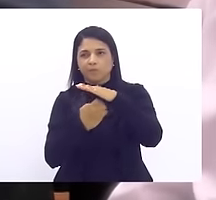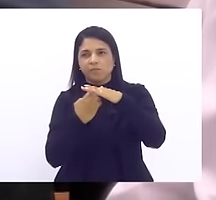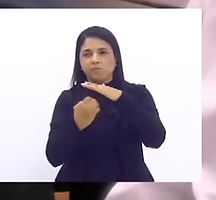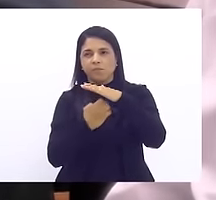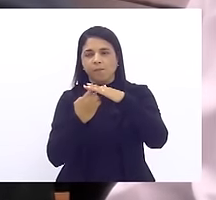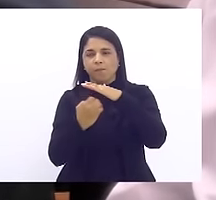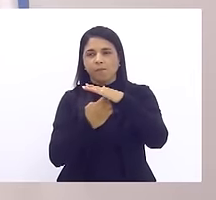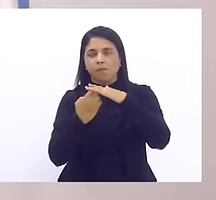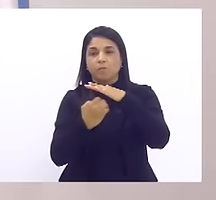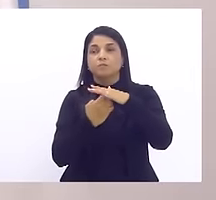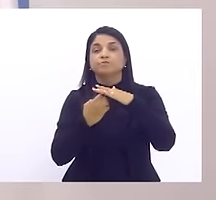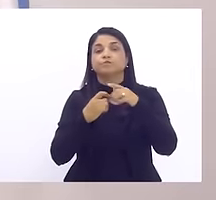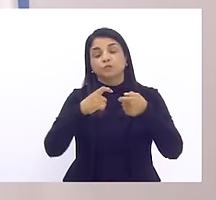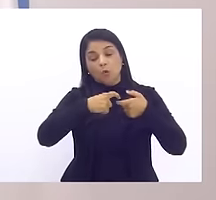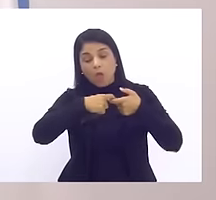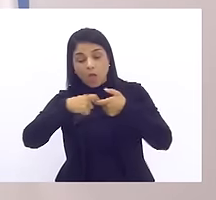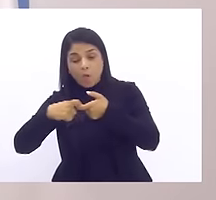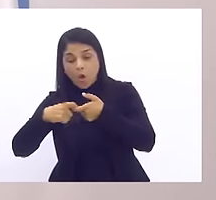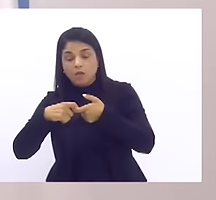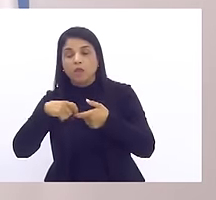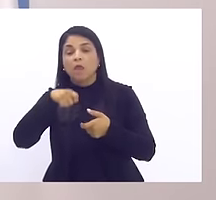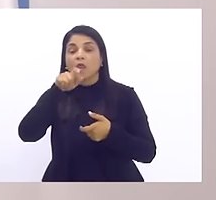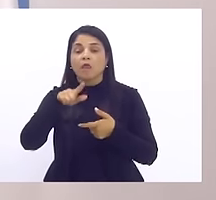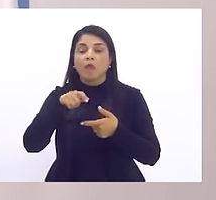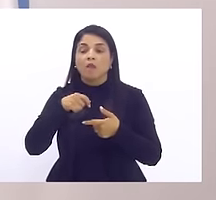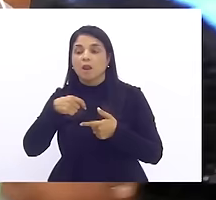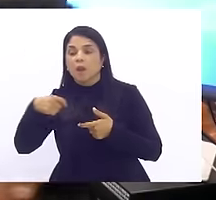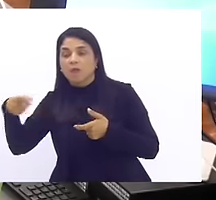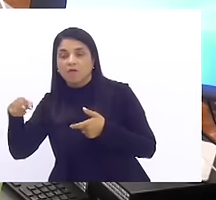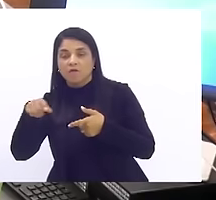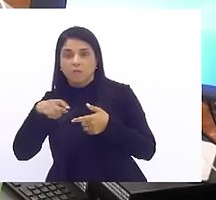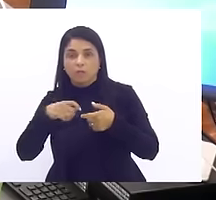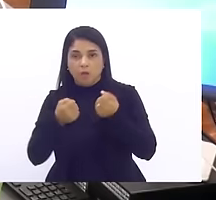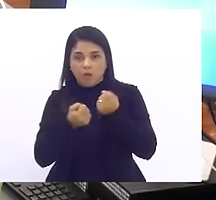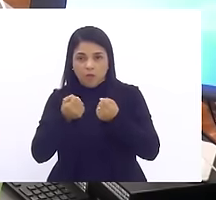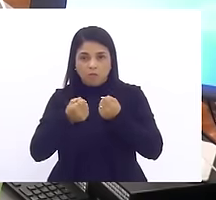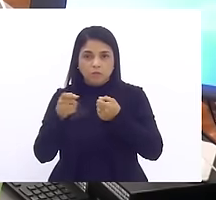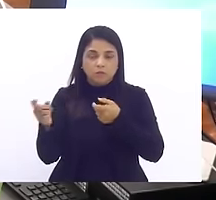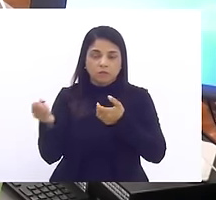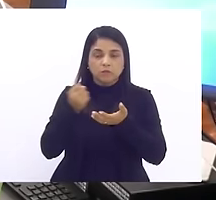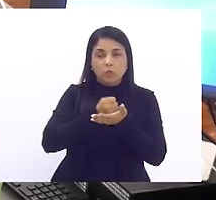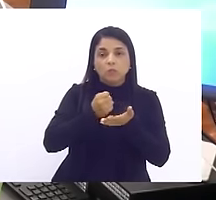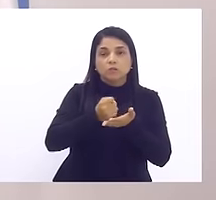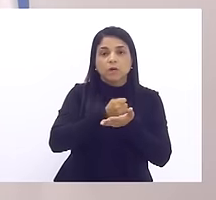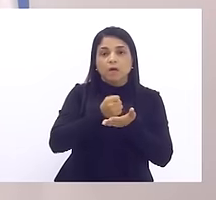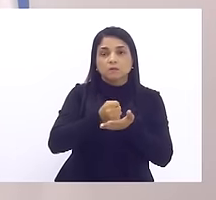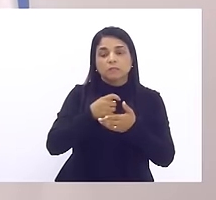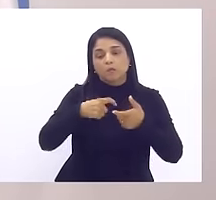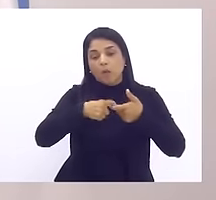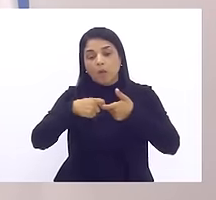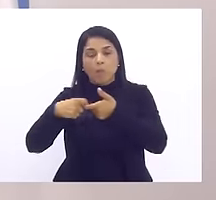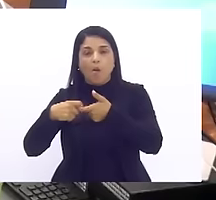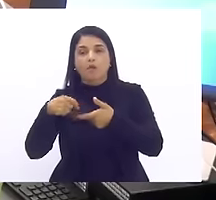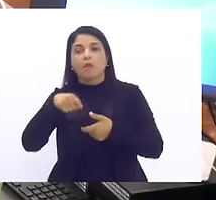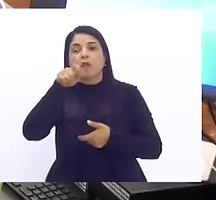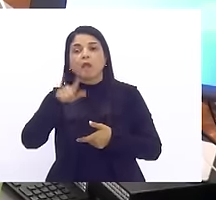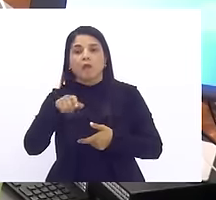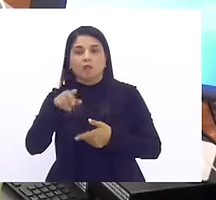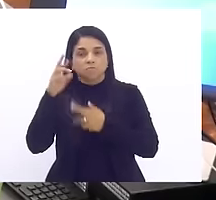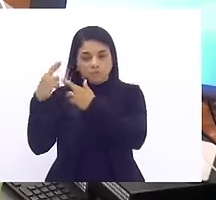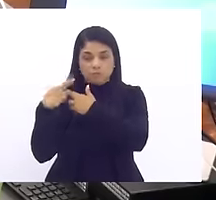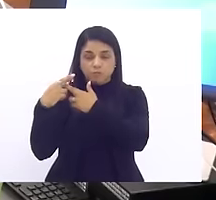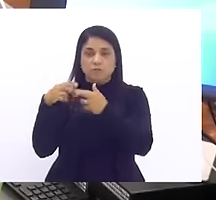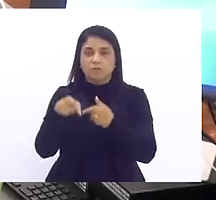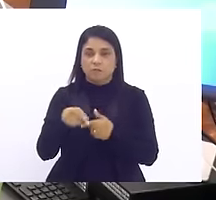operacional do reboques quem leva quem traz quem sabe reboque nenhum operacional de quem contrata mas ela não tem